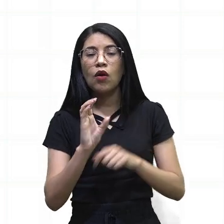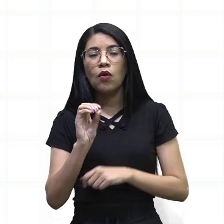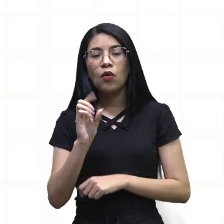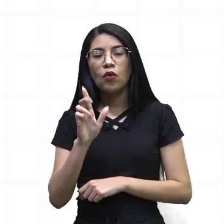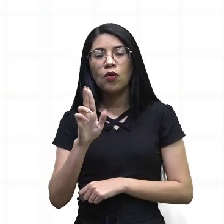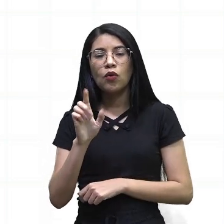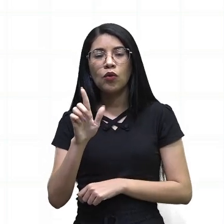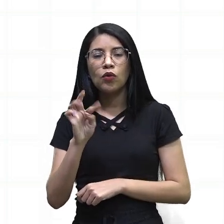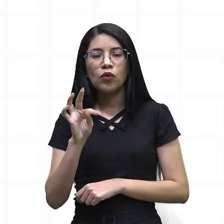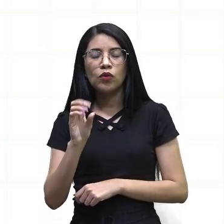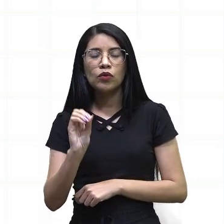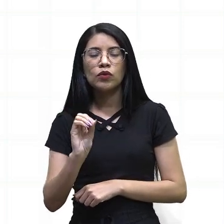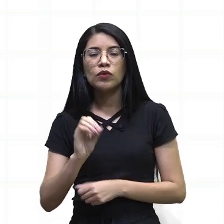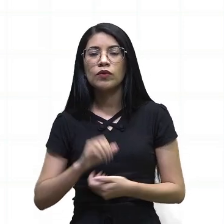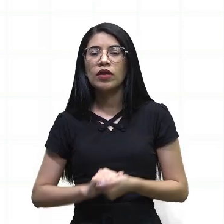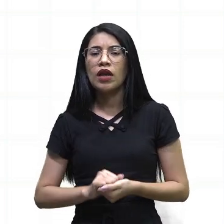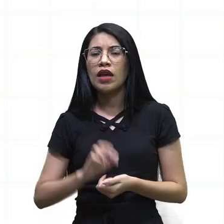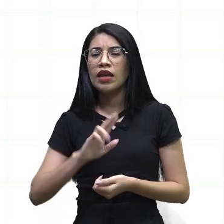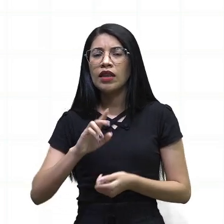de forma